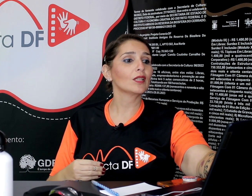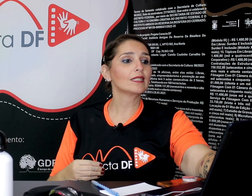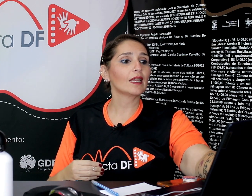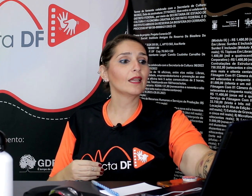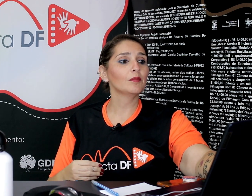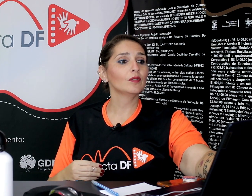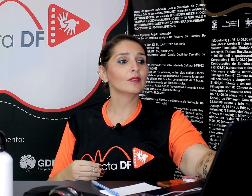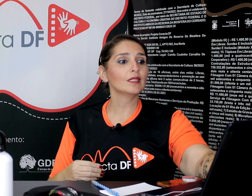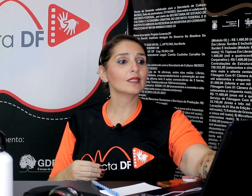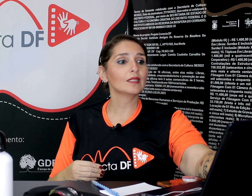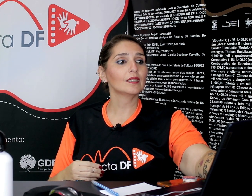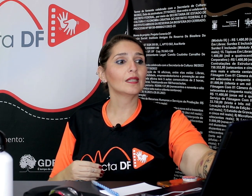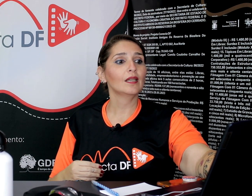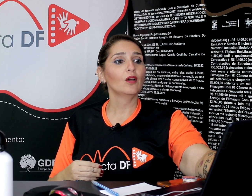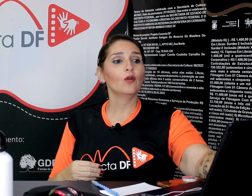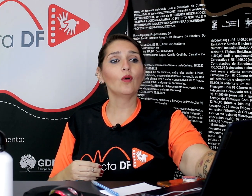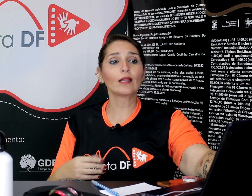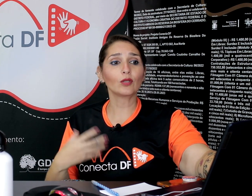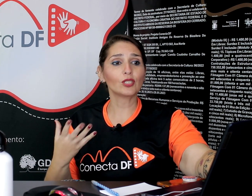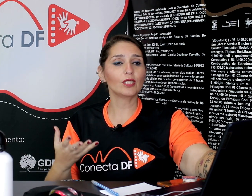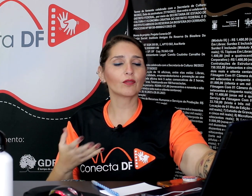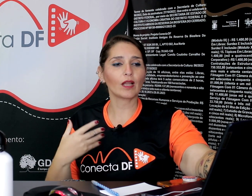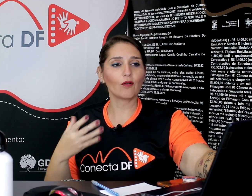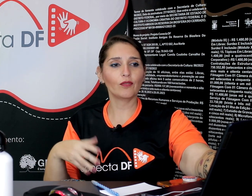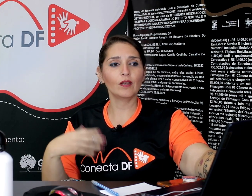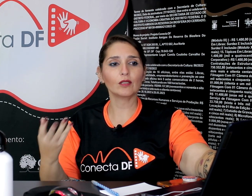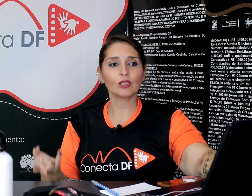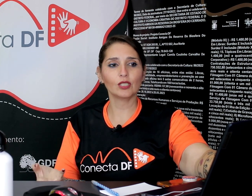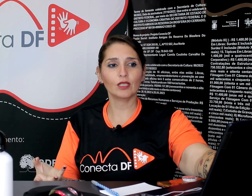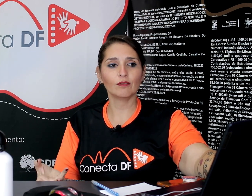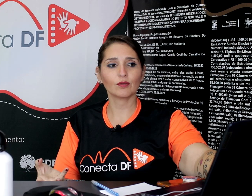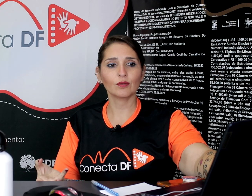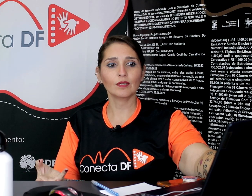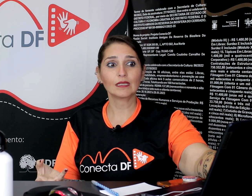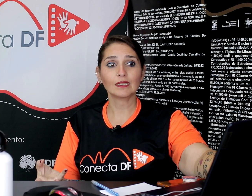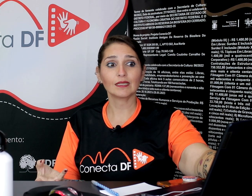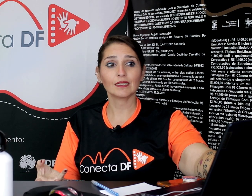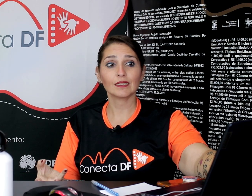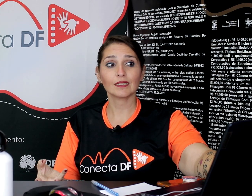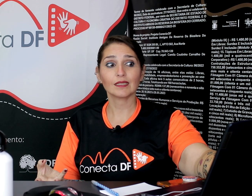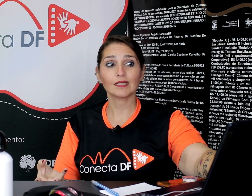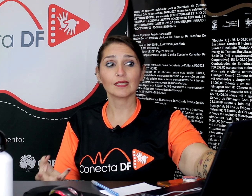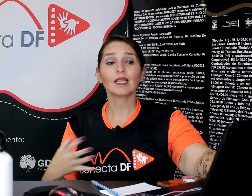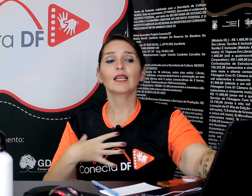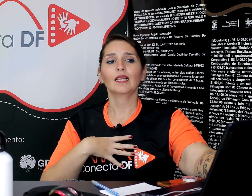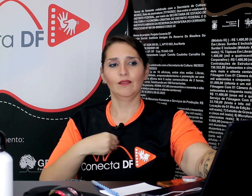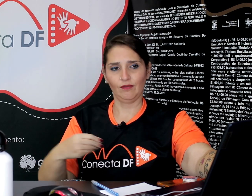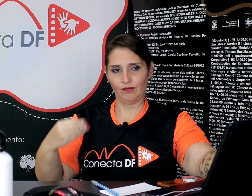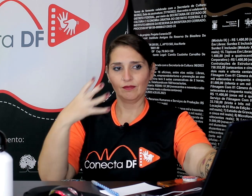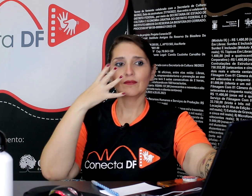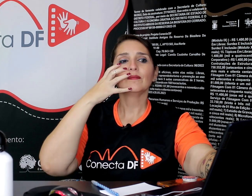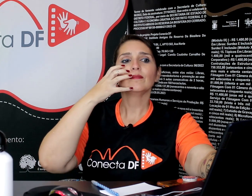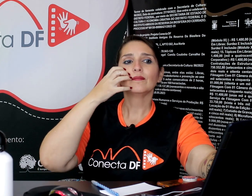Aí nós temos o adotivo, né? O filho adotivo.